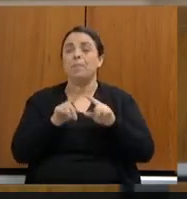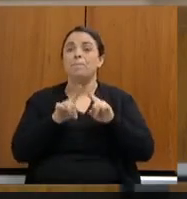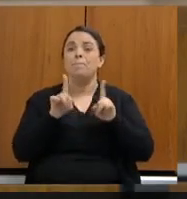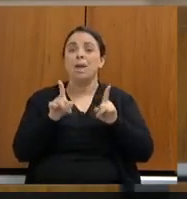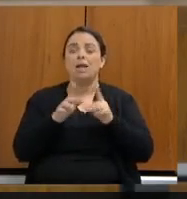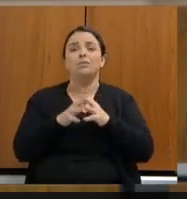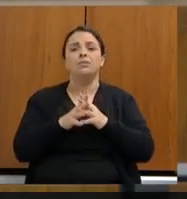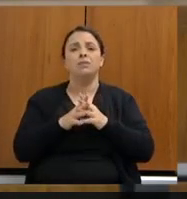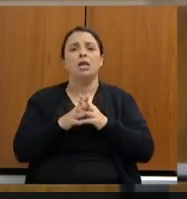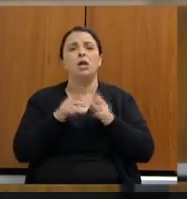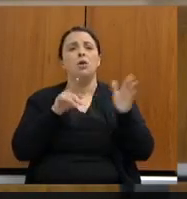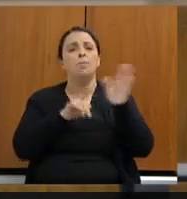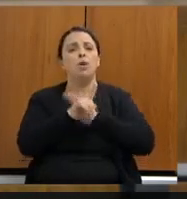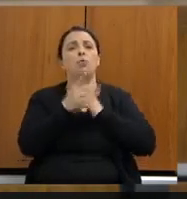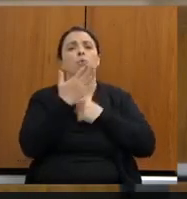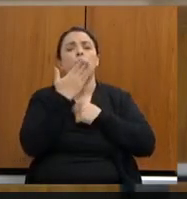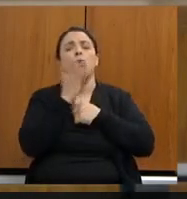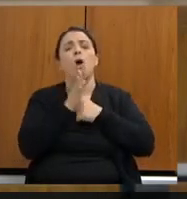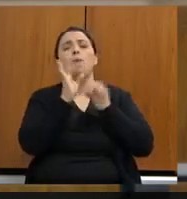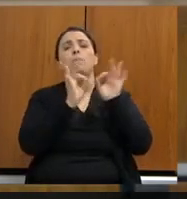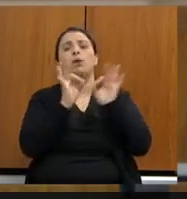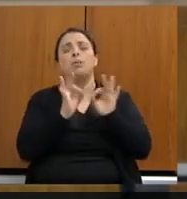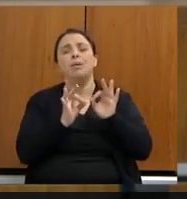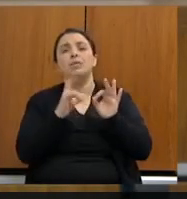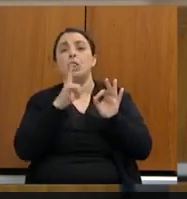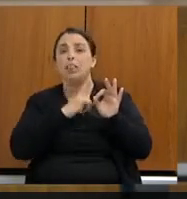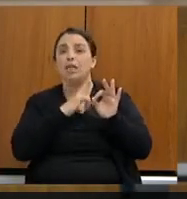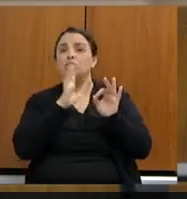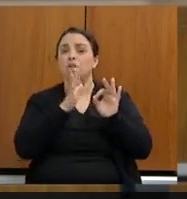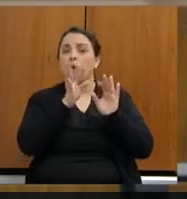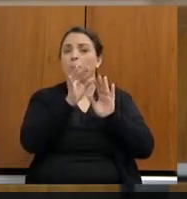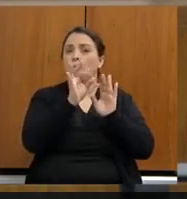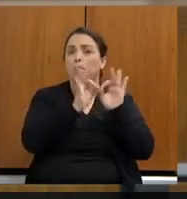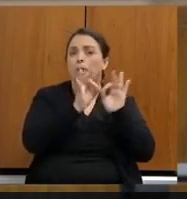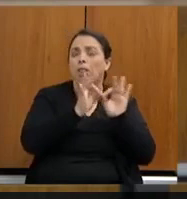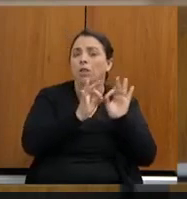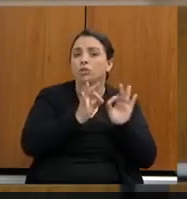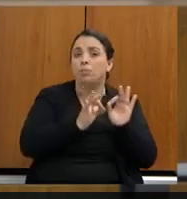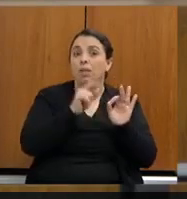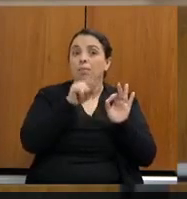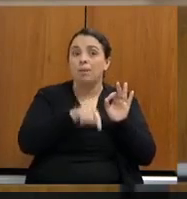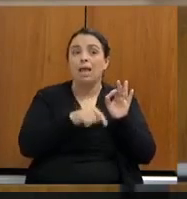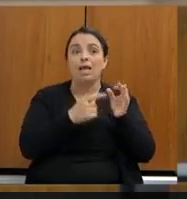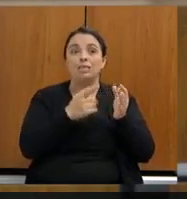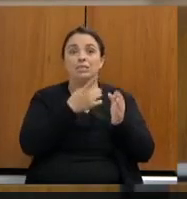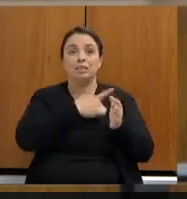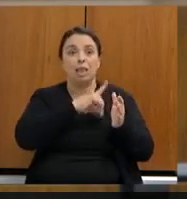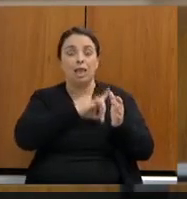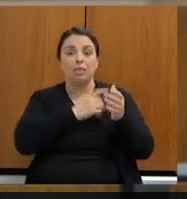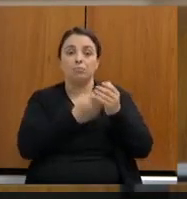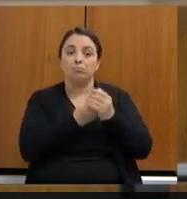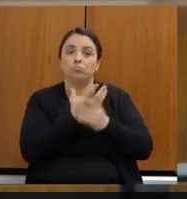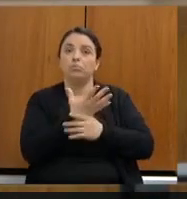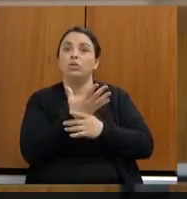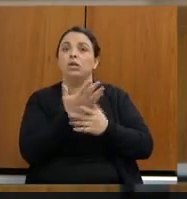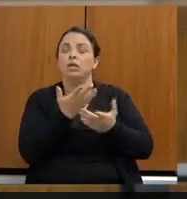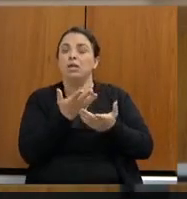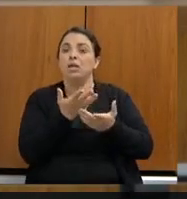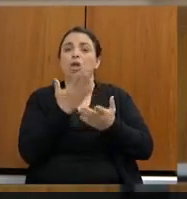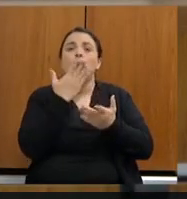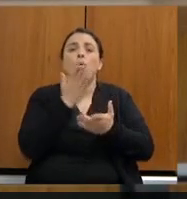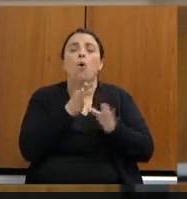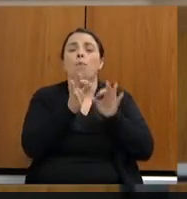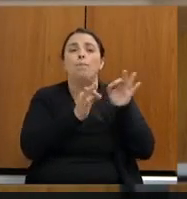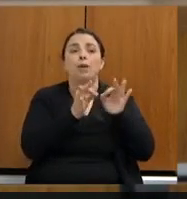mas qual é a programação se existe um planejamento para que essas delegacias sejam implementados ou Qual o plano Enquanto